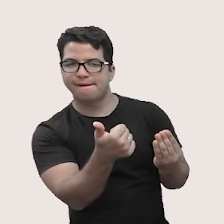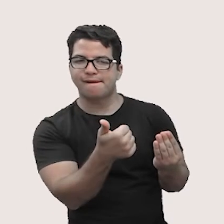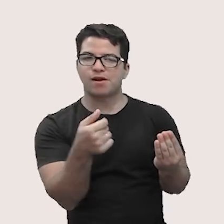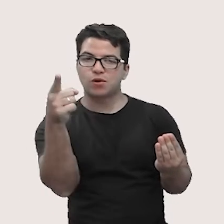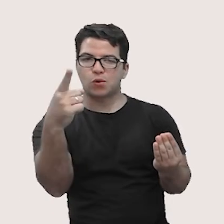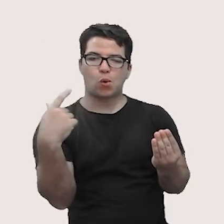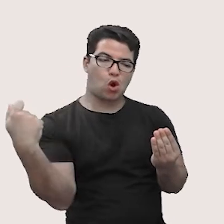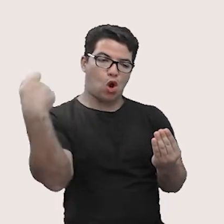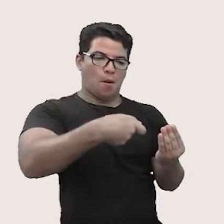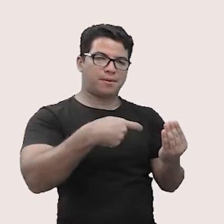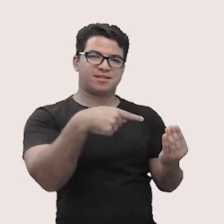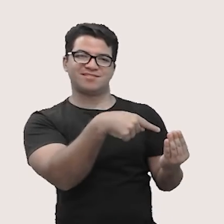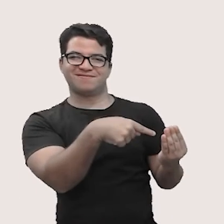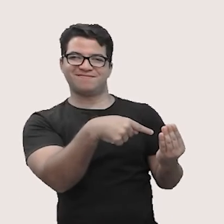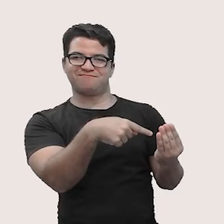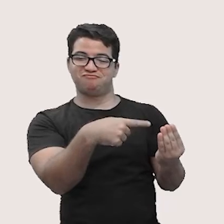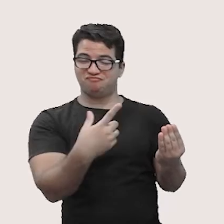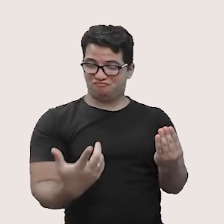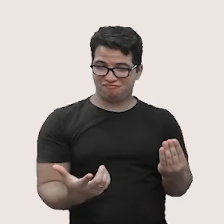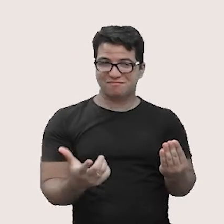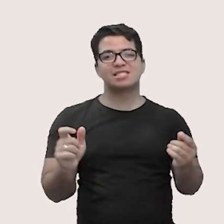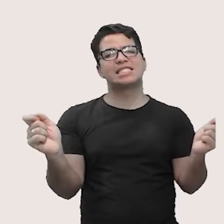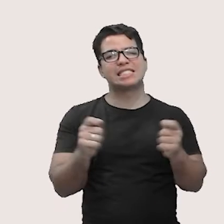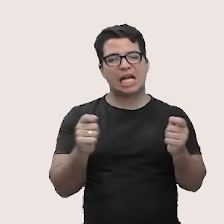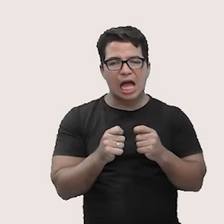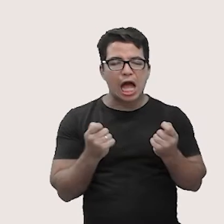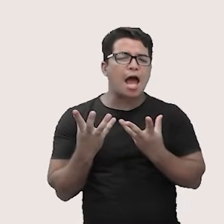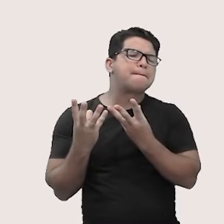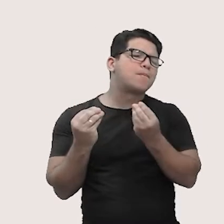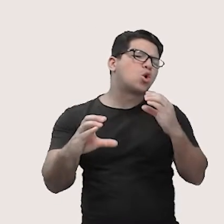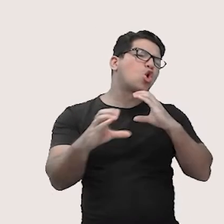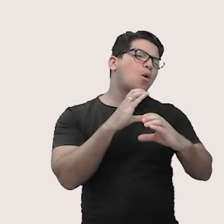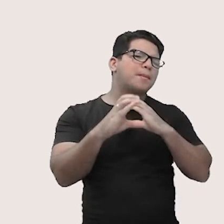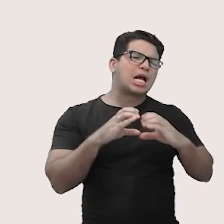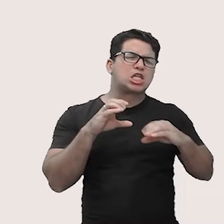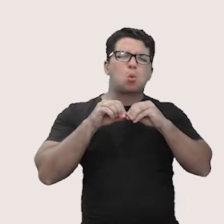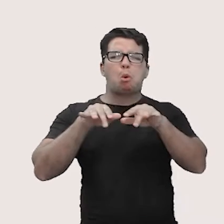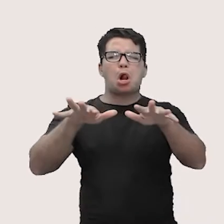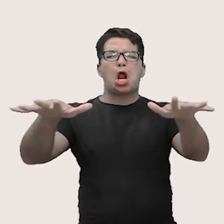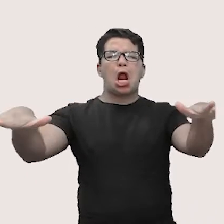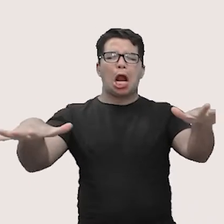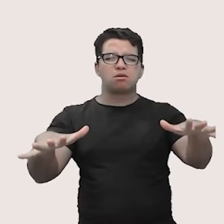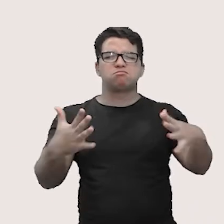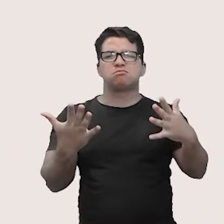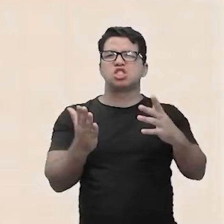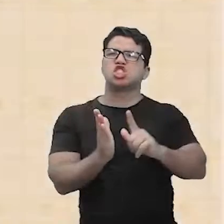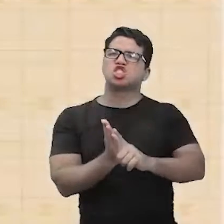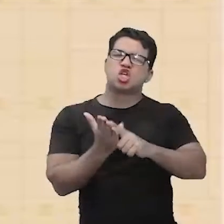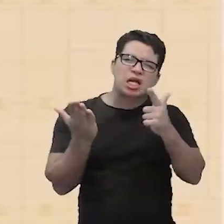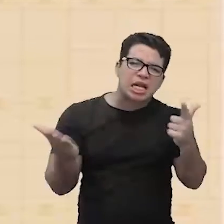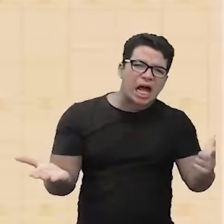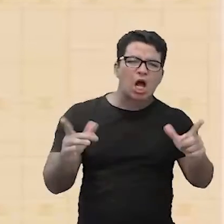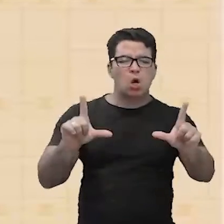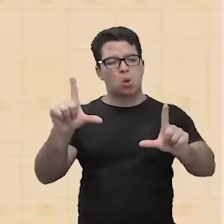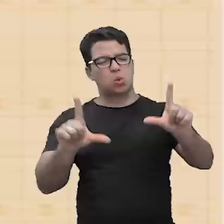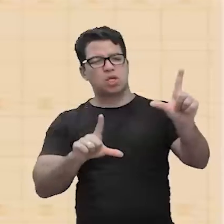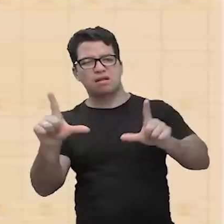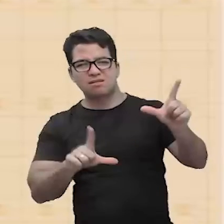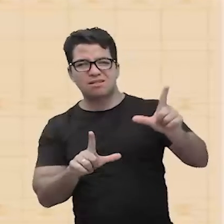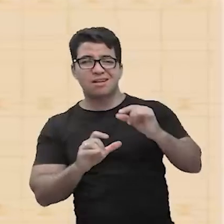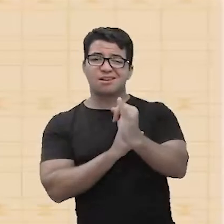veiculado pelos meios de comunicação de massa, jornal, revista, televisão, rádio, internet. Quem nunca viu